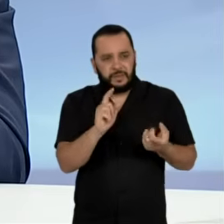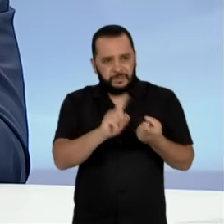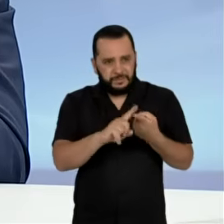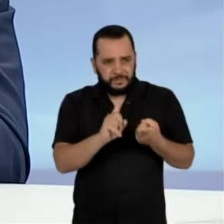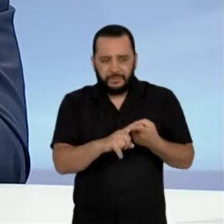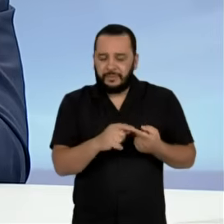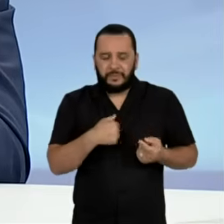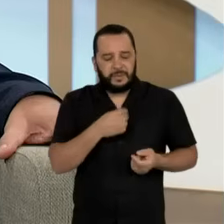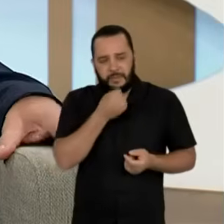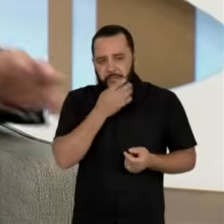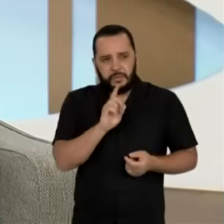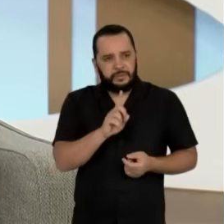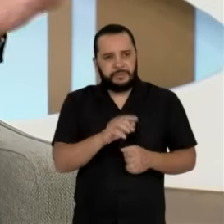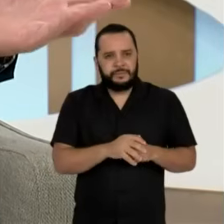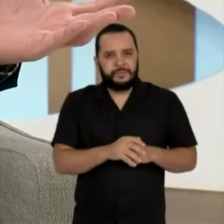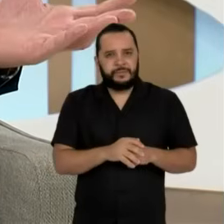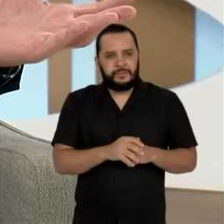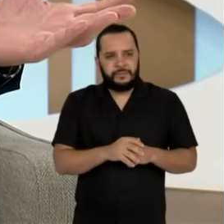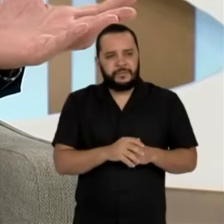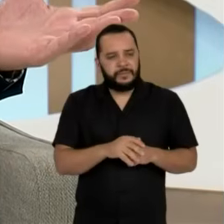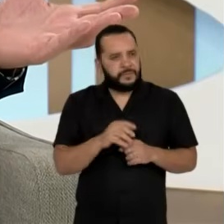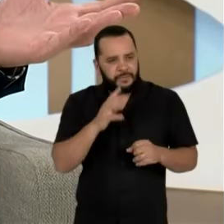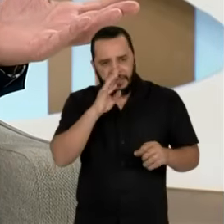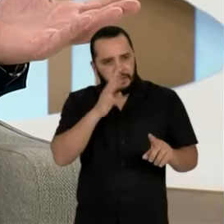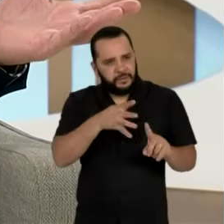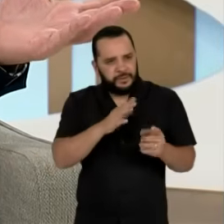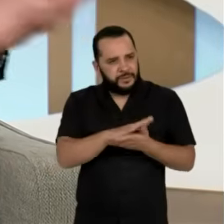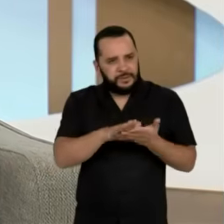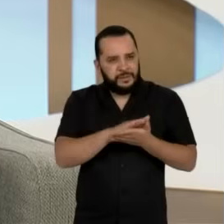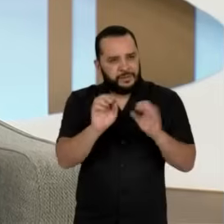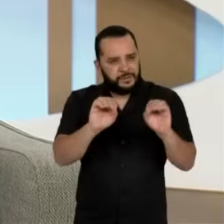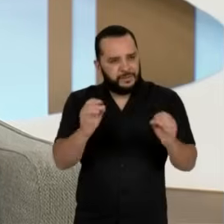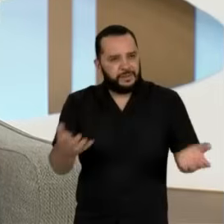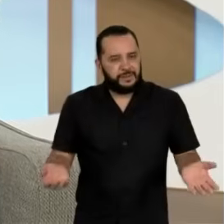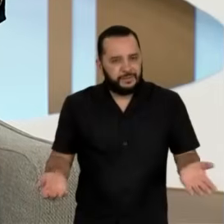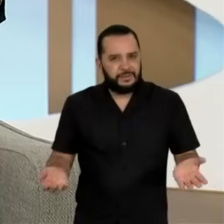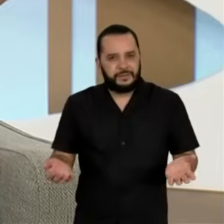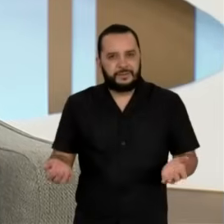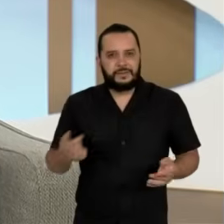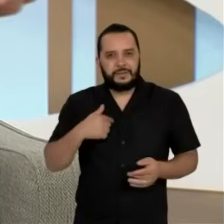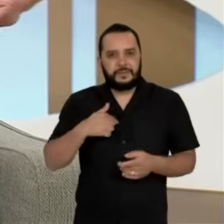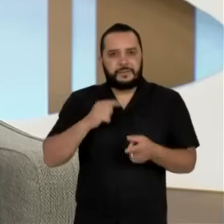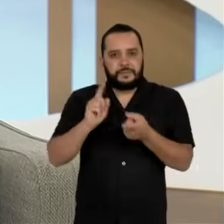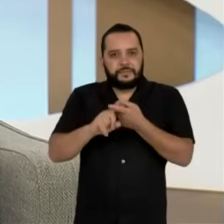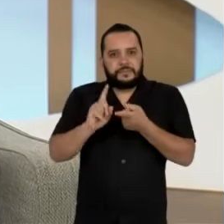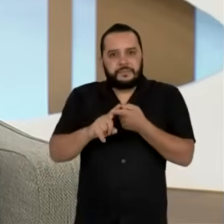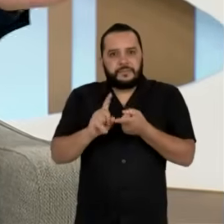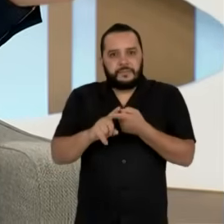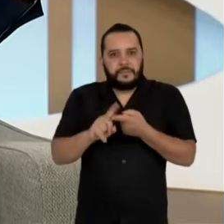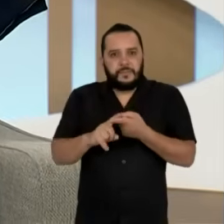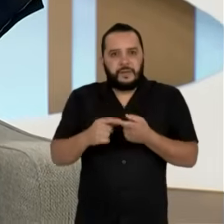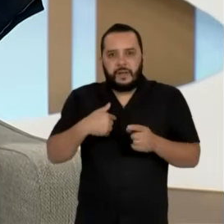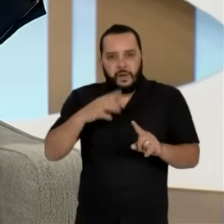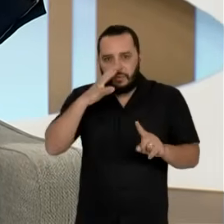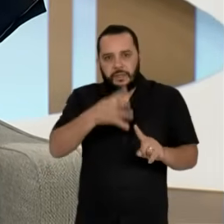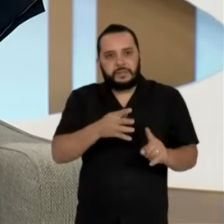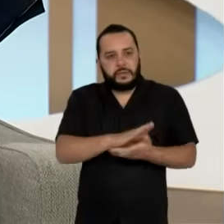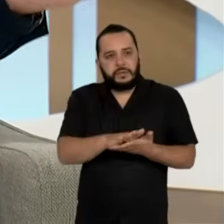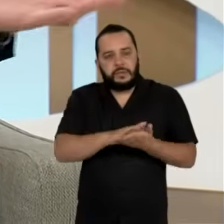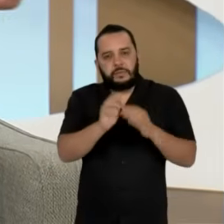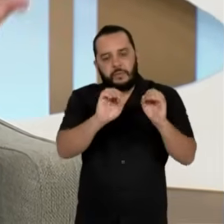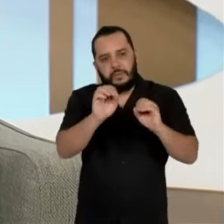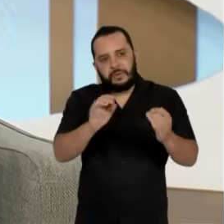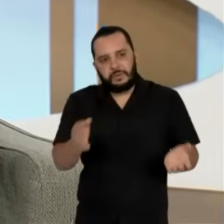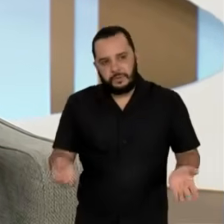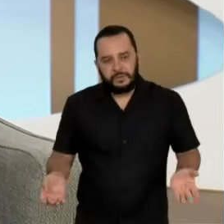Isso não é legal, não é bom. E sem estar acusado de nada. Eu estou sendo ameaçado sem acusação nenhuma.